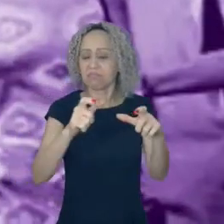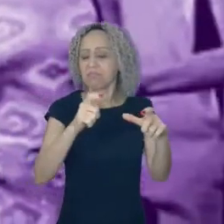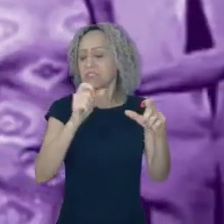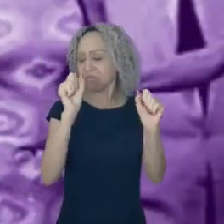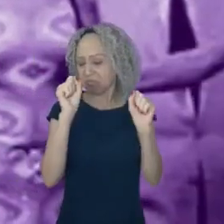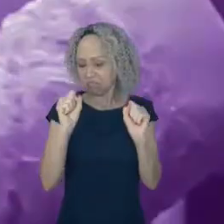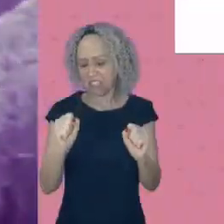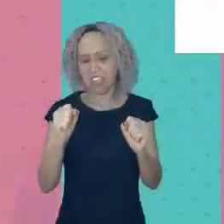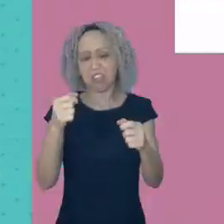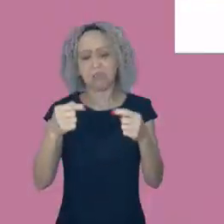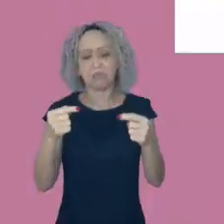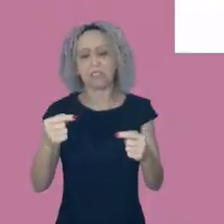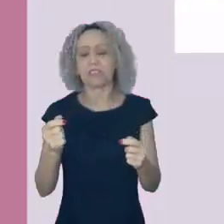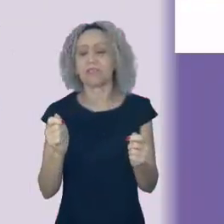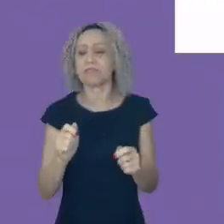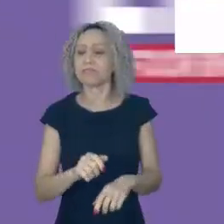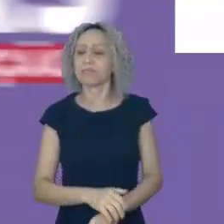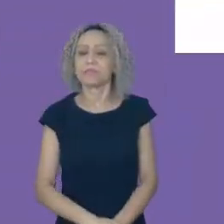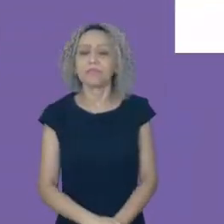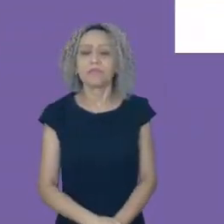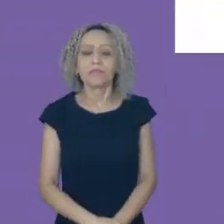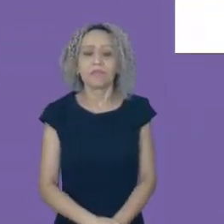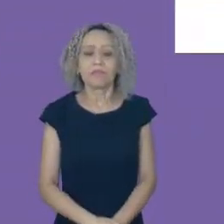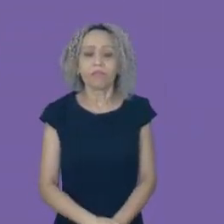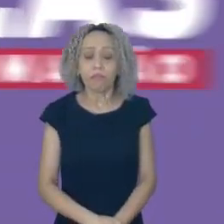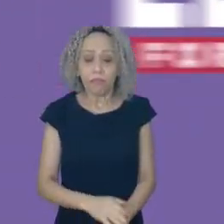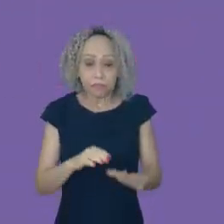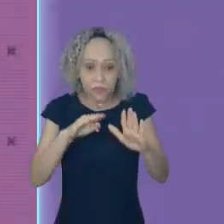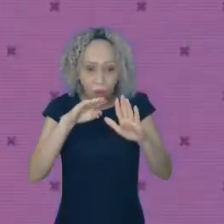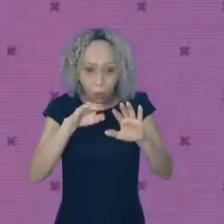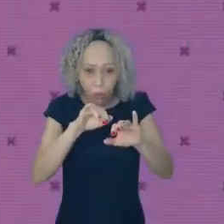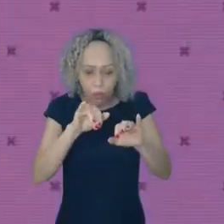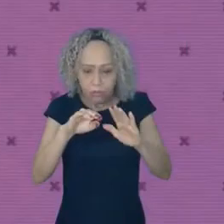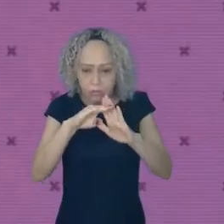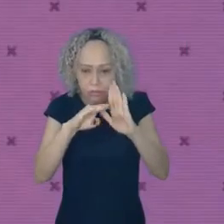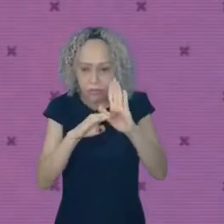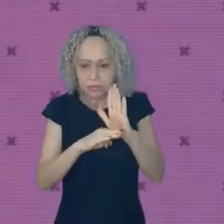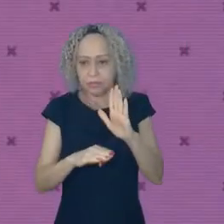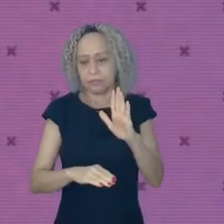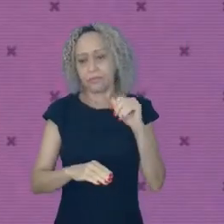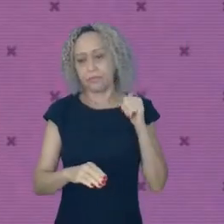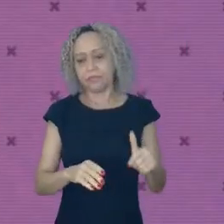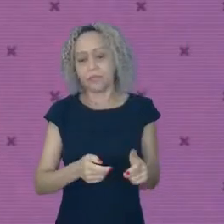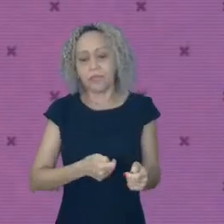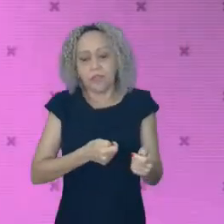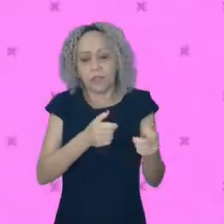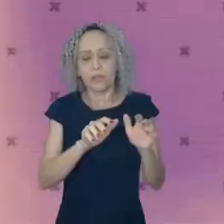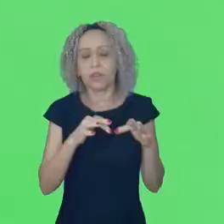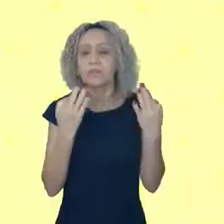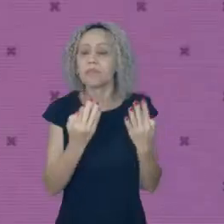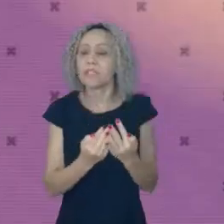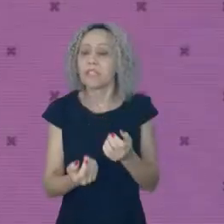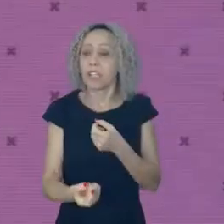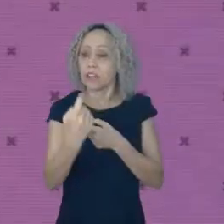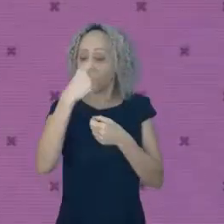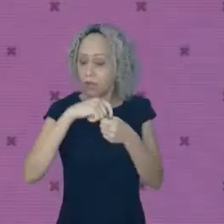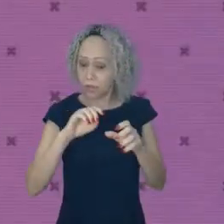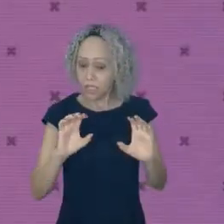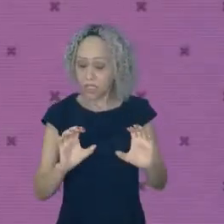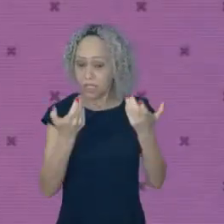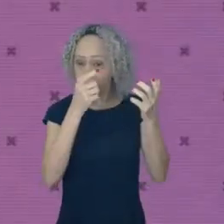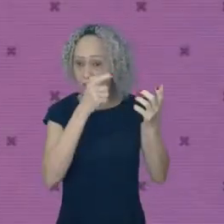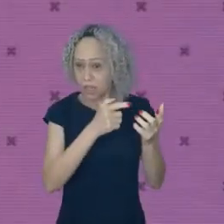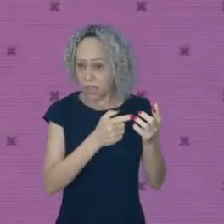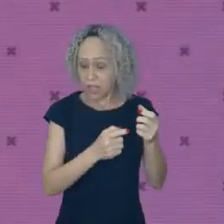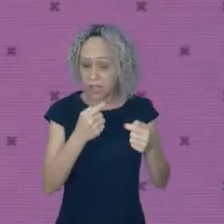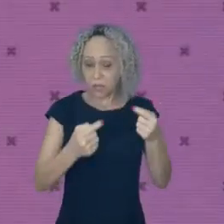de poder. O programa Bolsa Família também está de volta. E para celebrar a retomada dessa